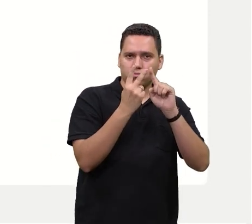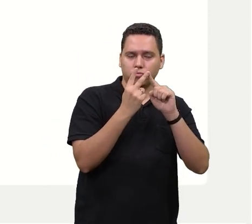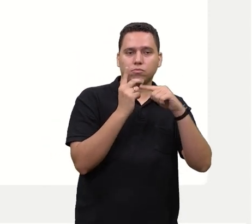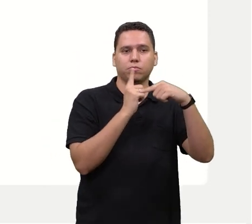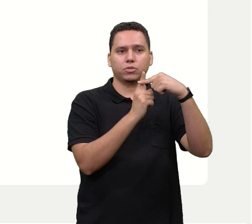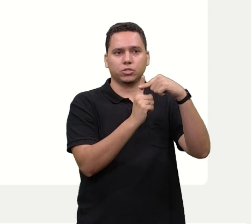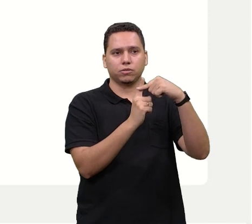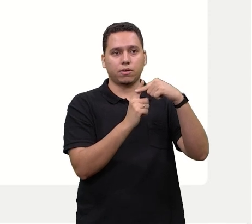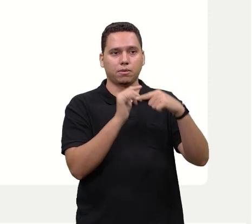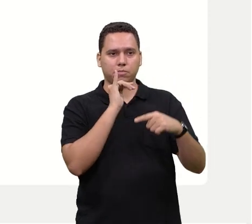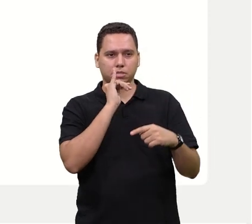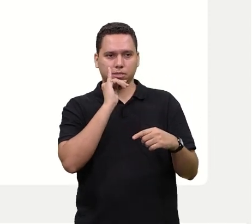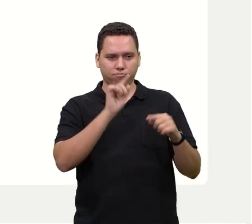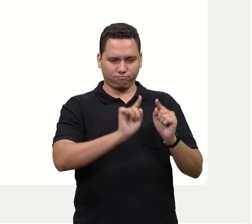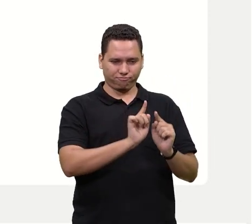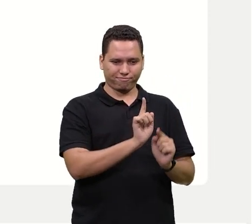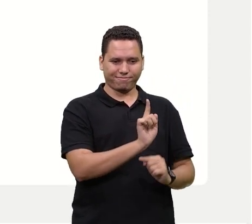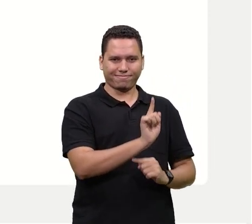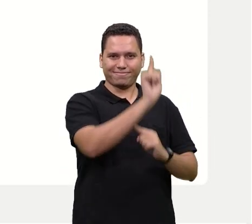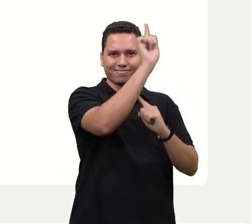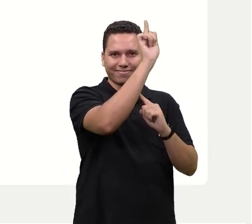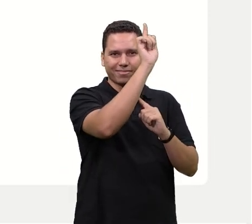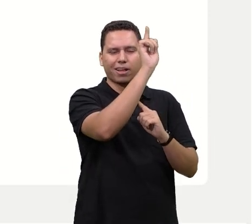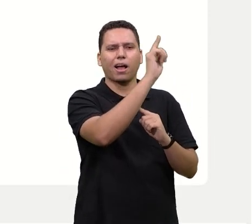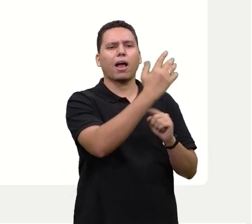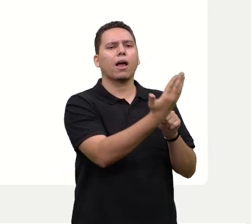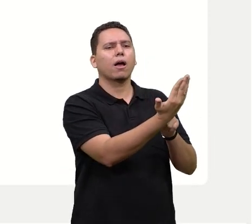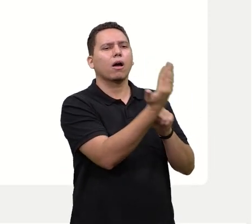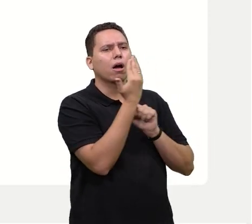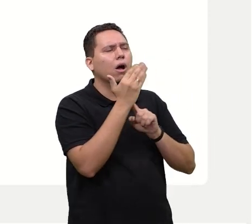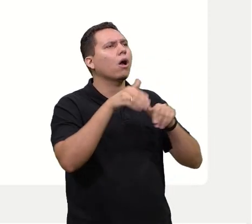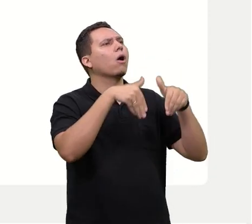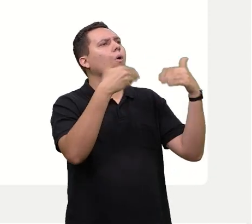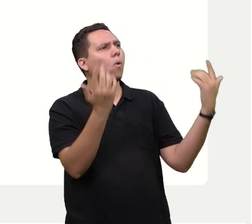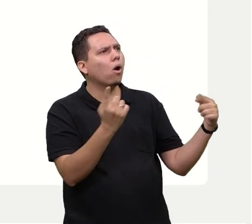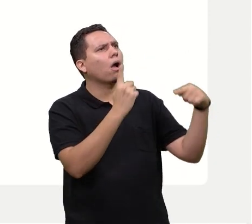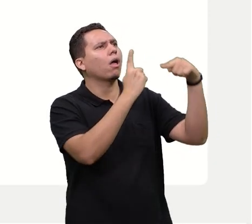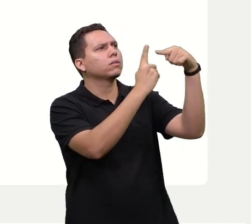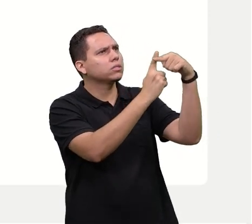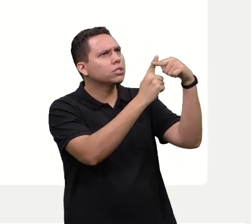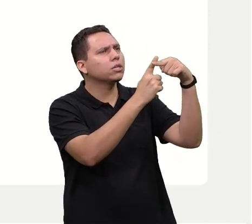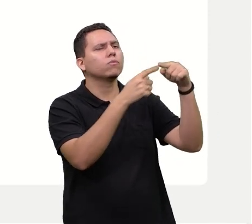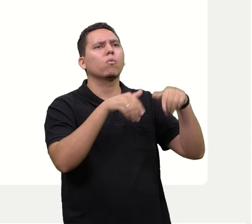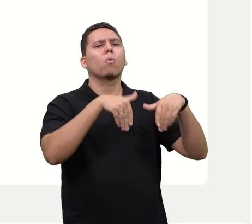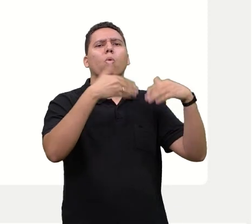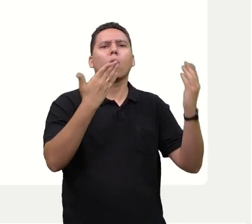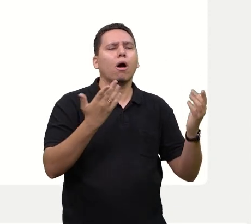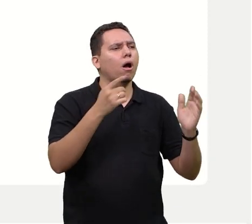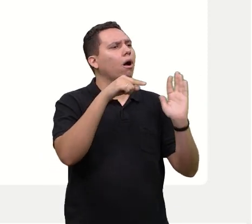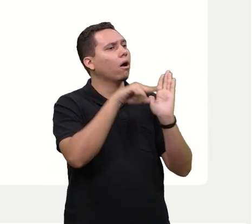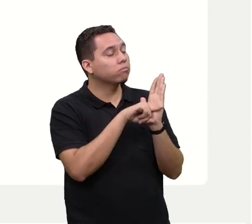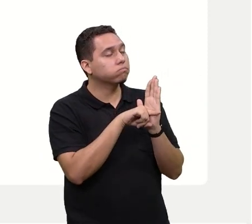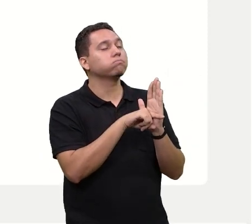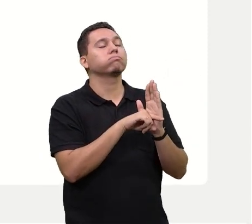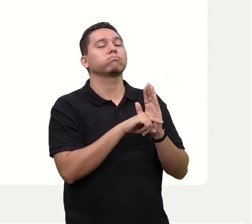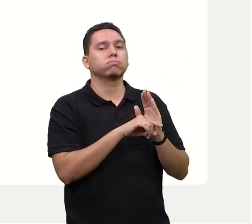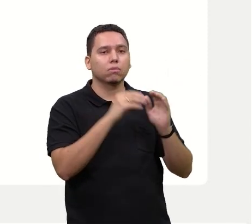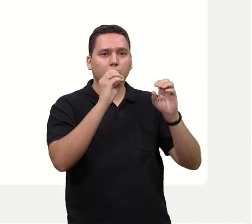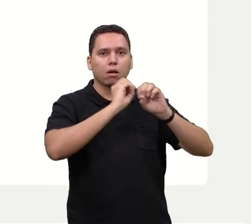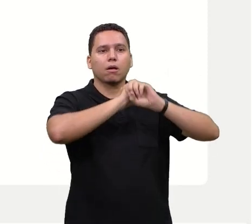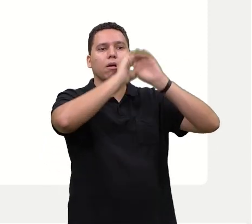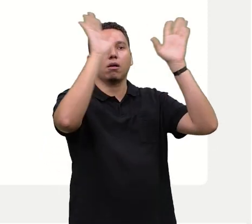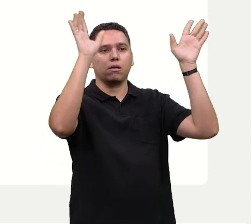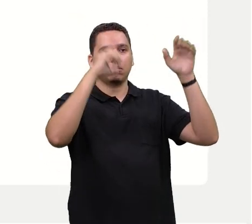seta indica, nesse caso, quais são os que ficam positivos e quais são os que ficam negativos. Mediante a seta, os de cima,